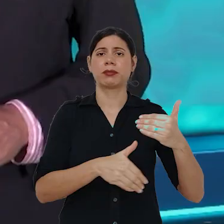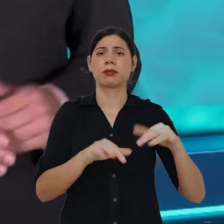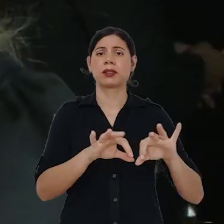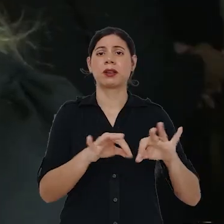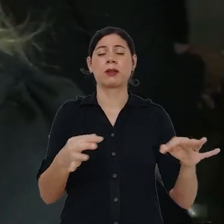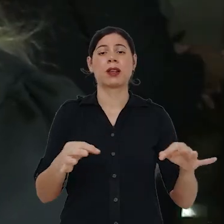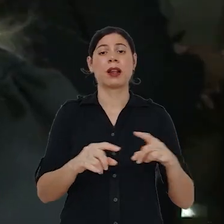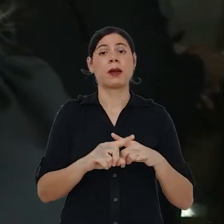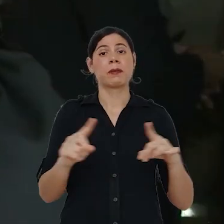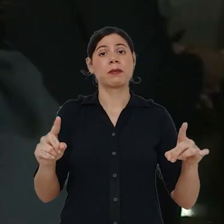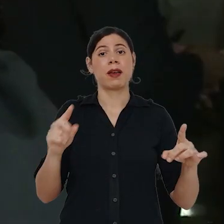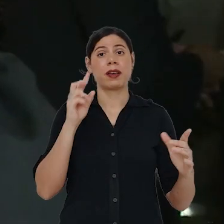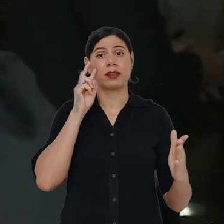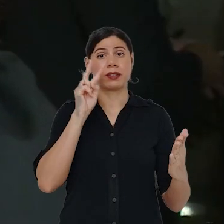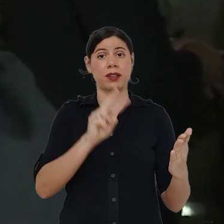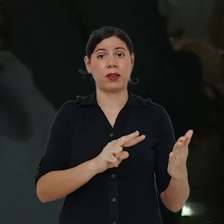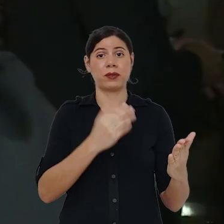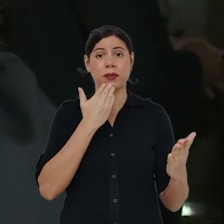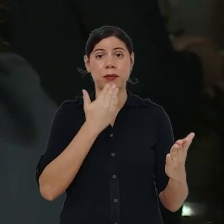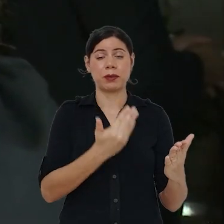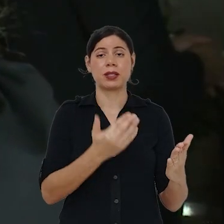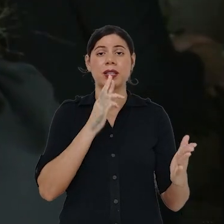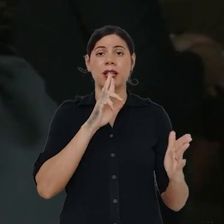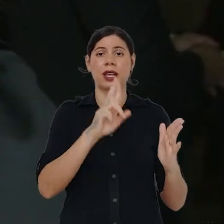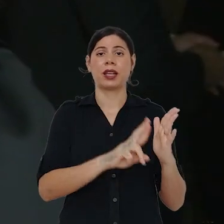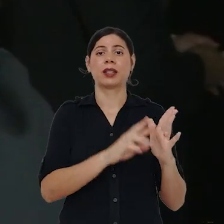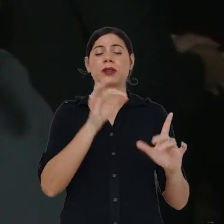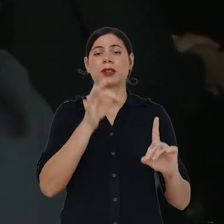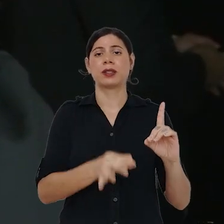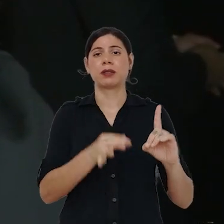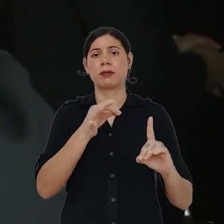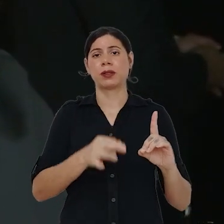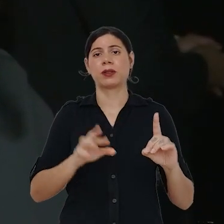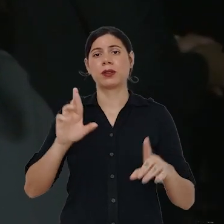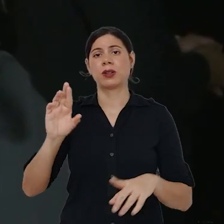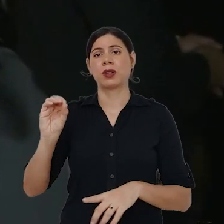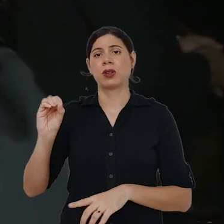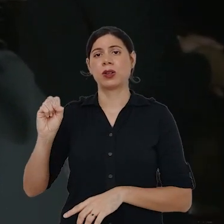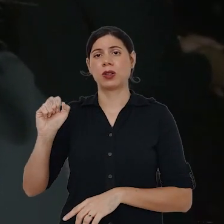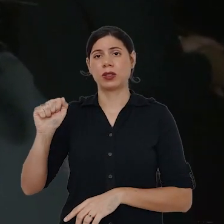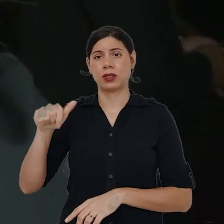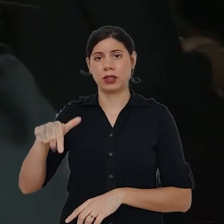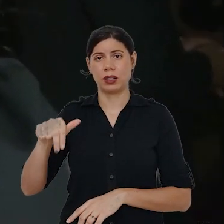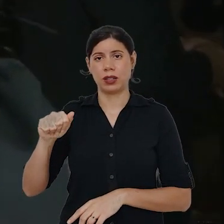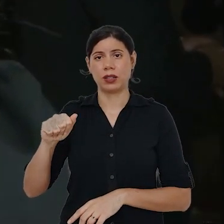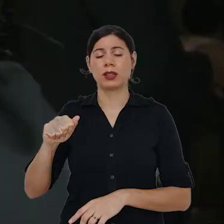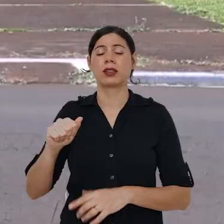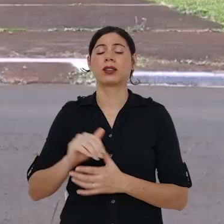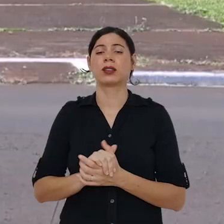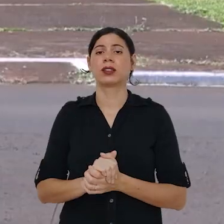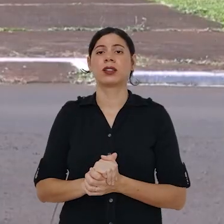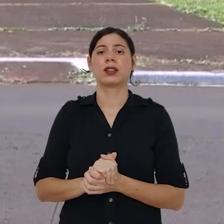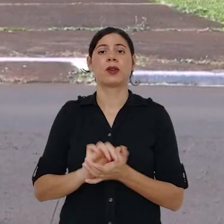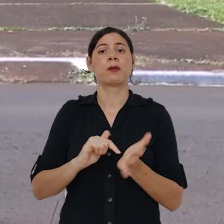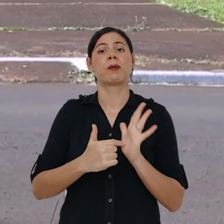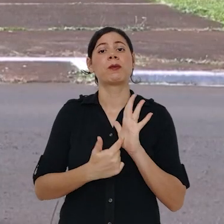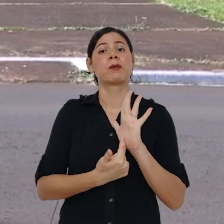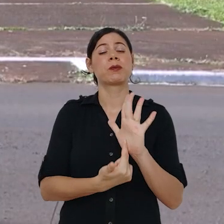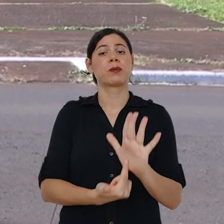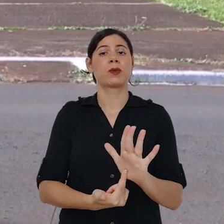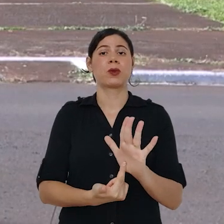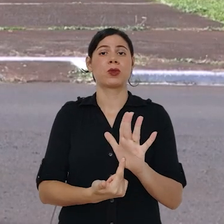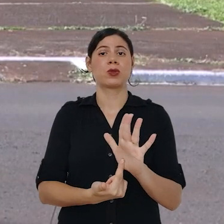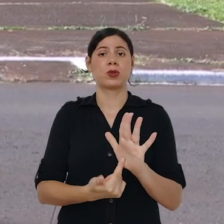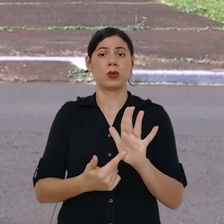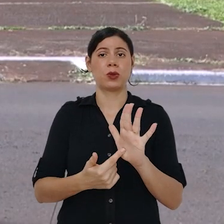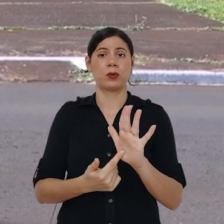a apelação, a relatora, desembargadora federal Rosana Noia Alves Kaufmann, destacou que o Superior Tribunal